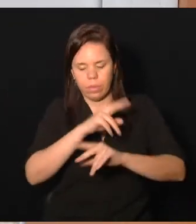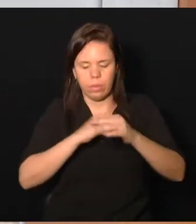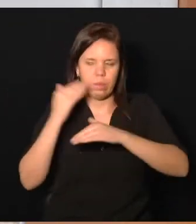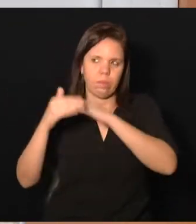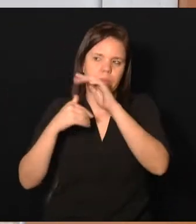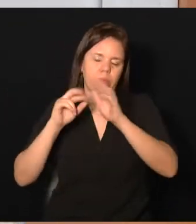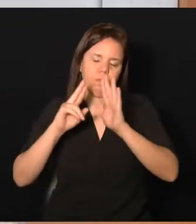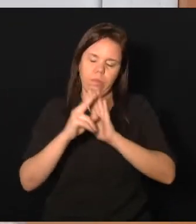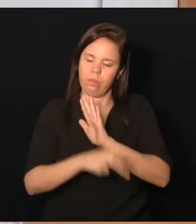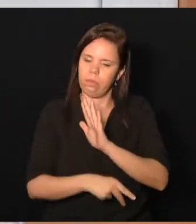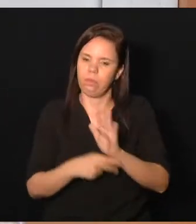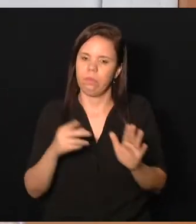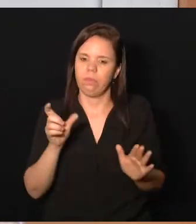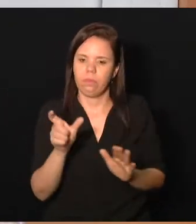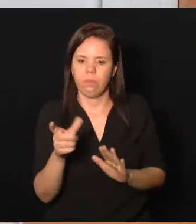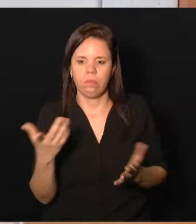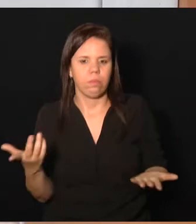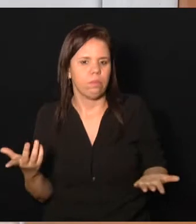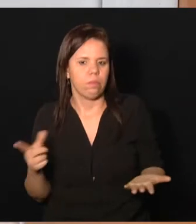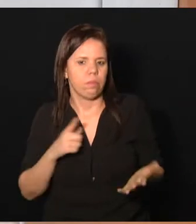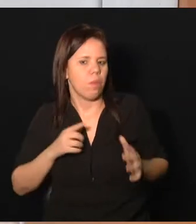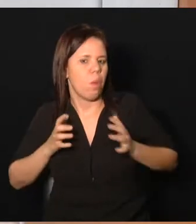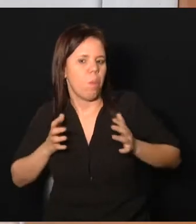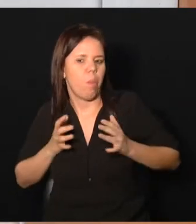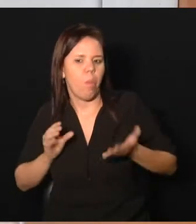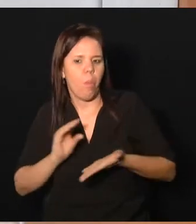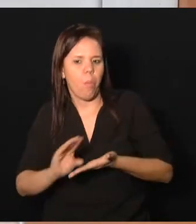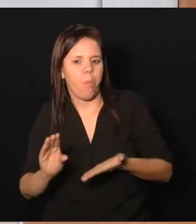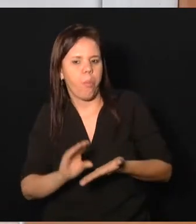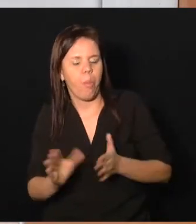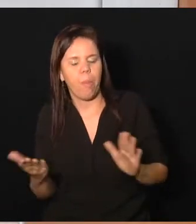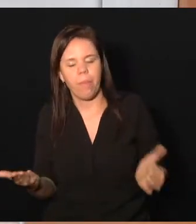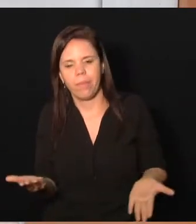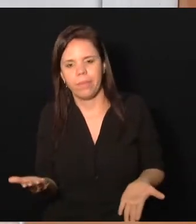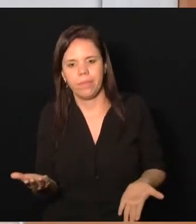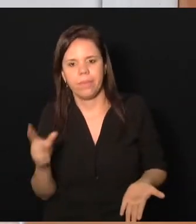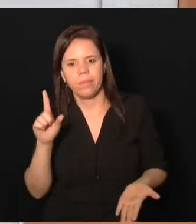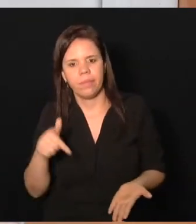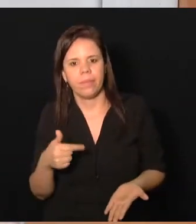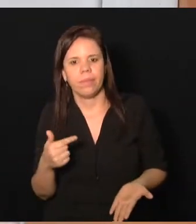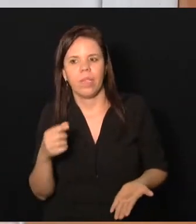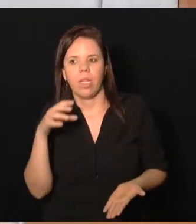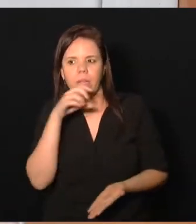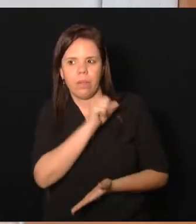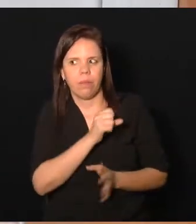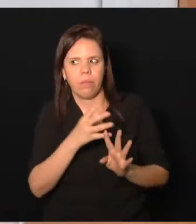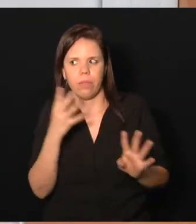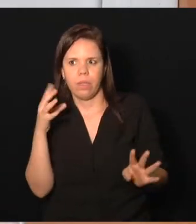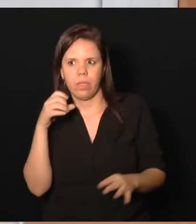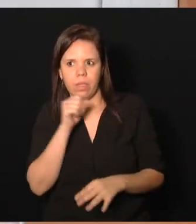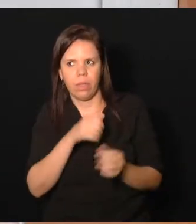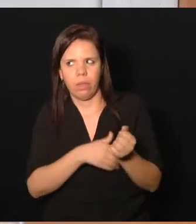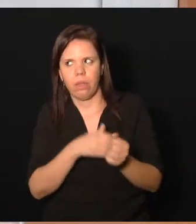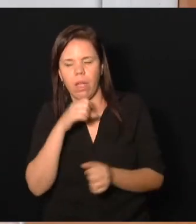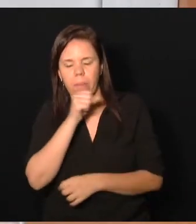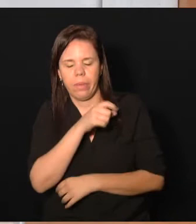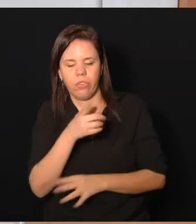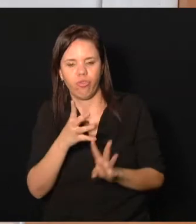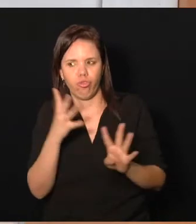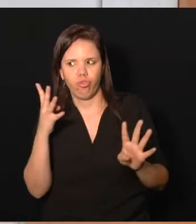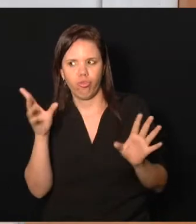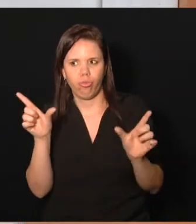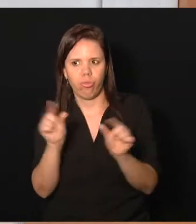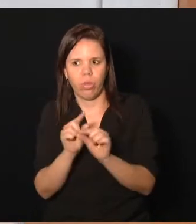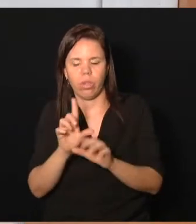Advanced, das pessoas que têm mais recursos financeiros. E a senha chama rapidinho essa senha. O idoso